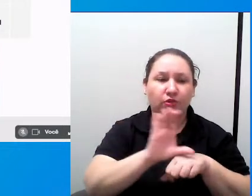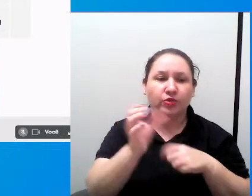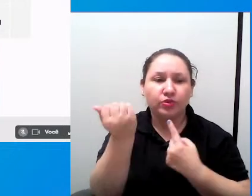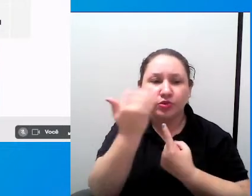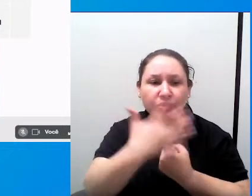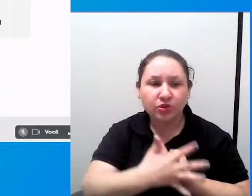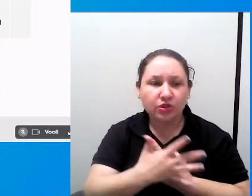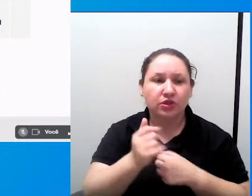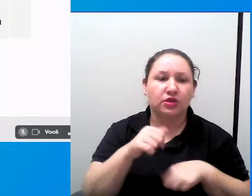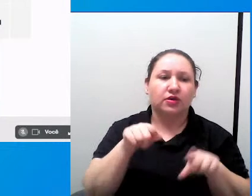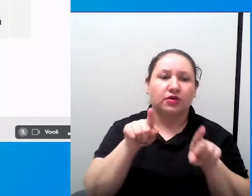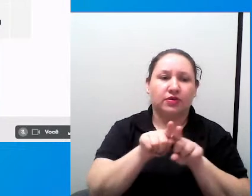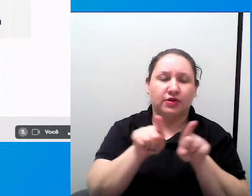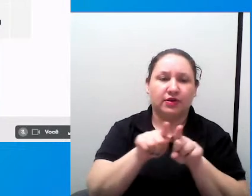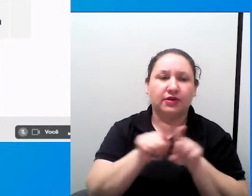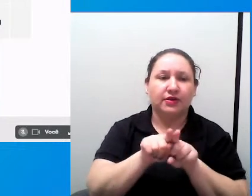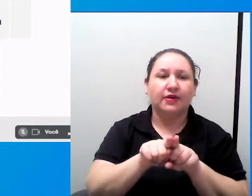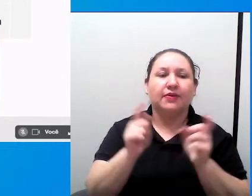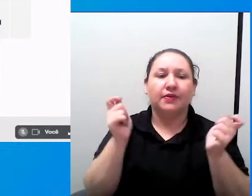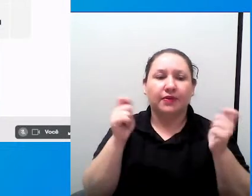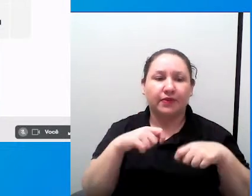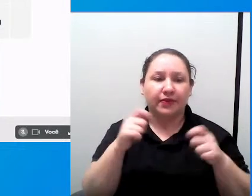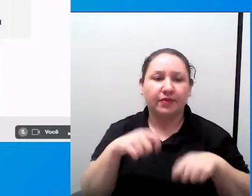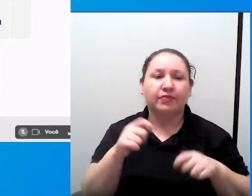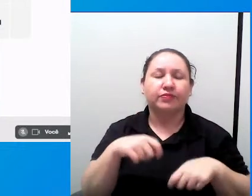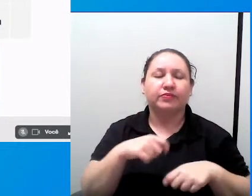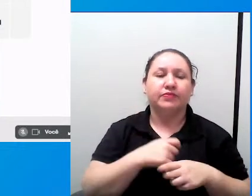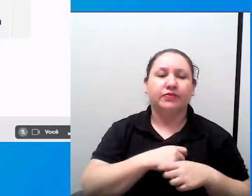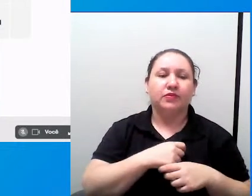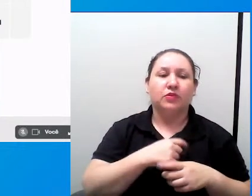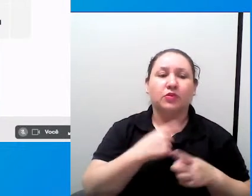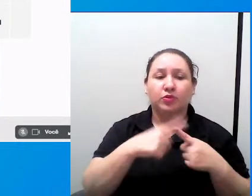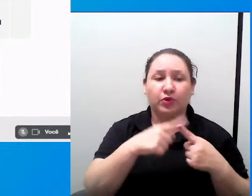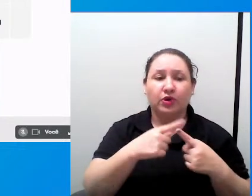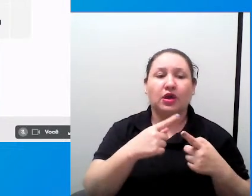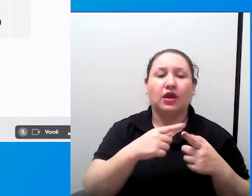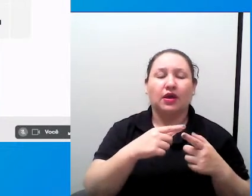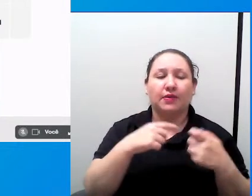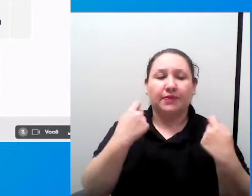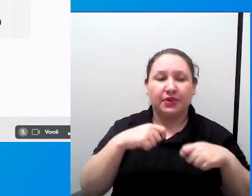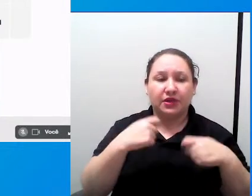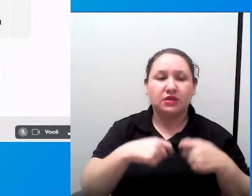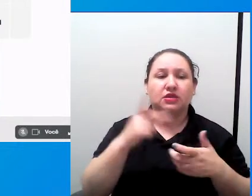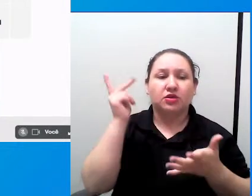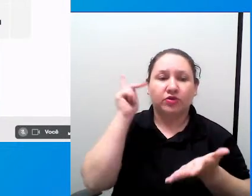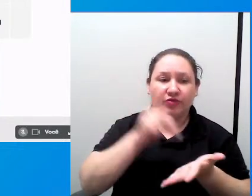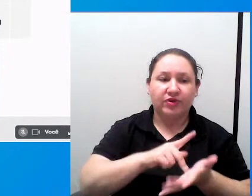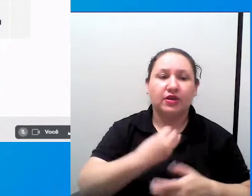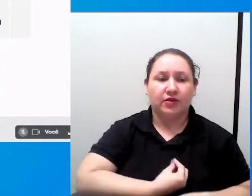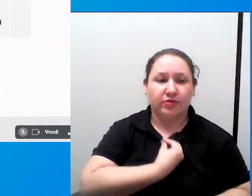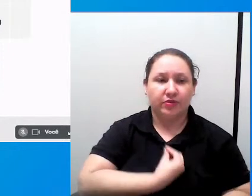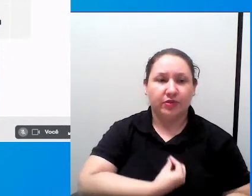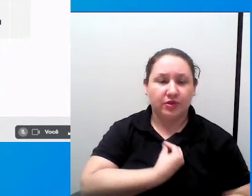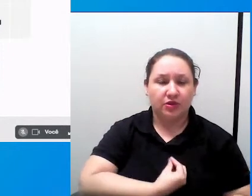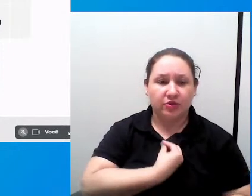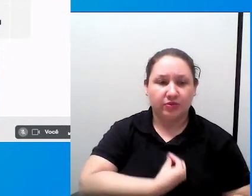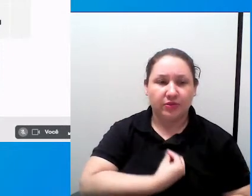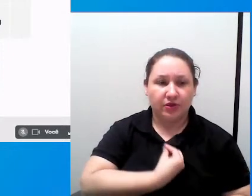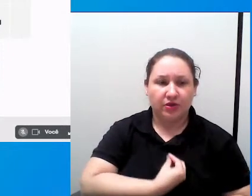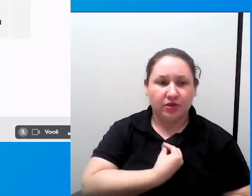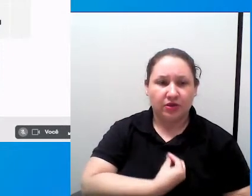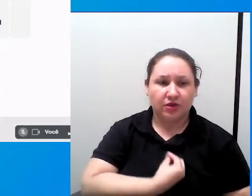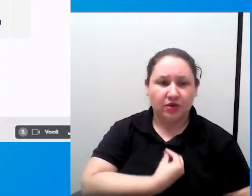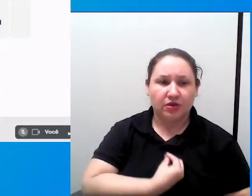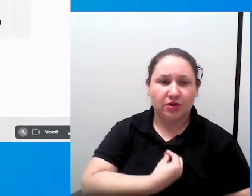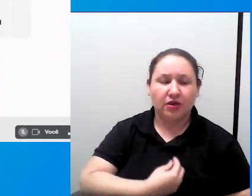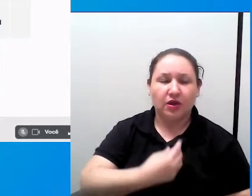cujo papel dela é ser protagonista nessas ações, é executar de fato, então não é participar. Isso os outros